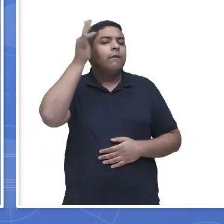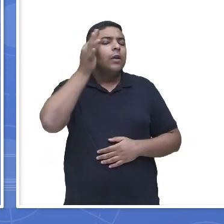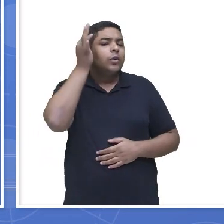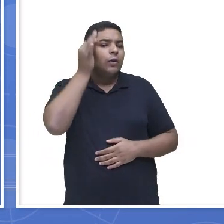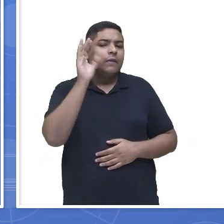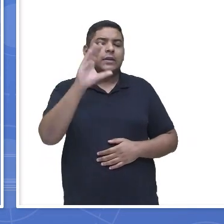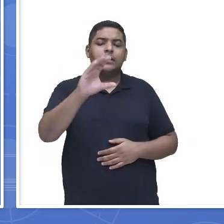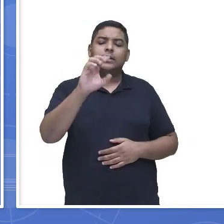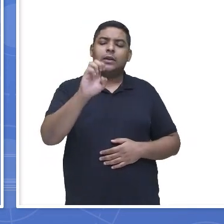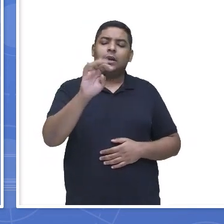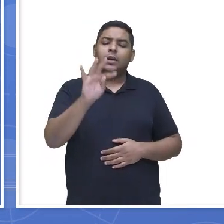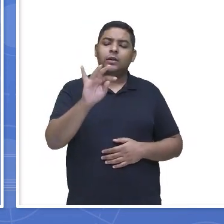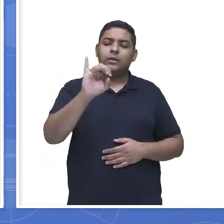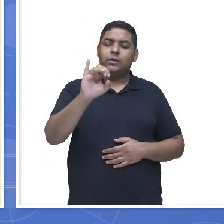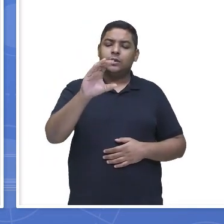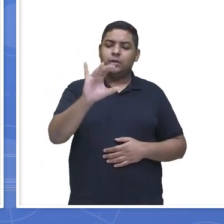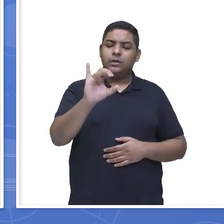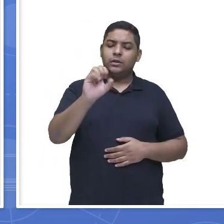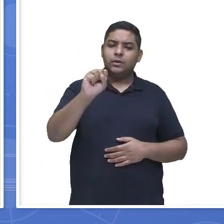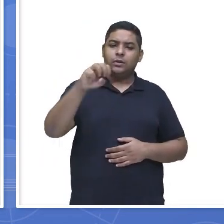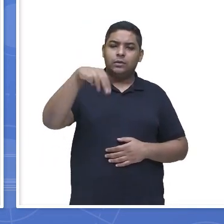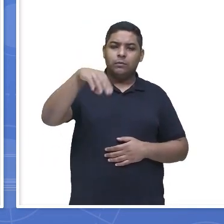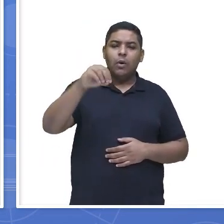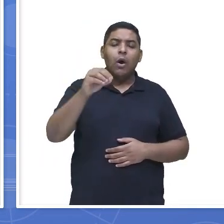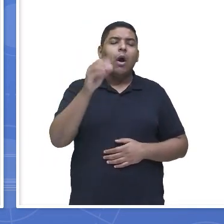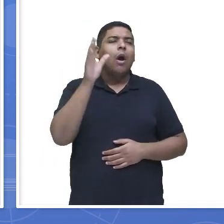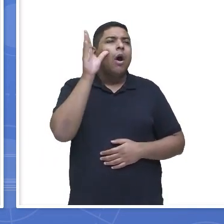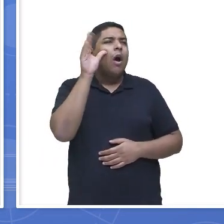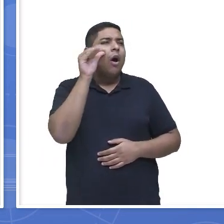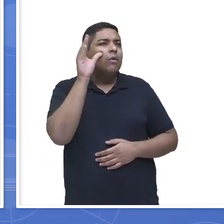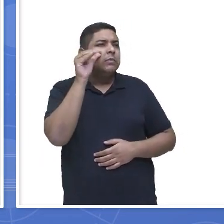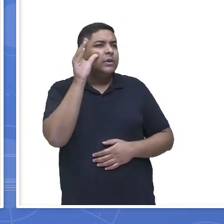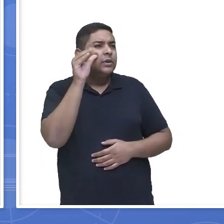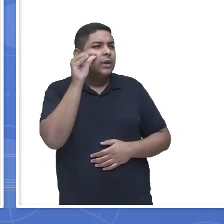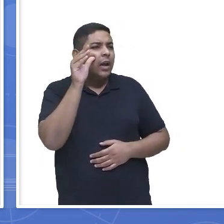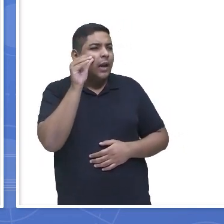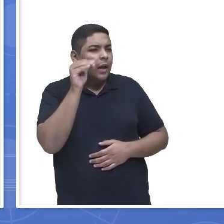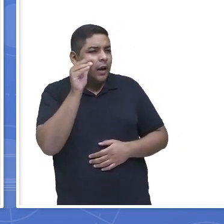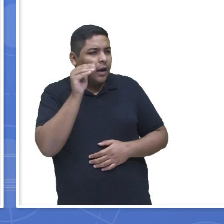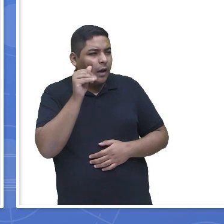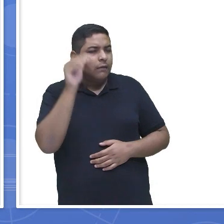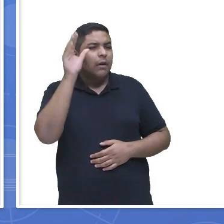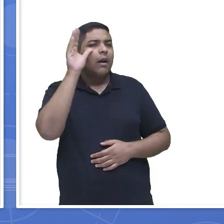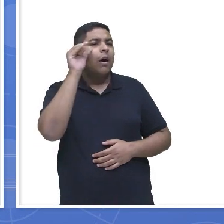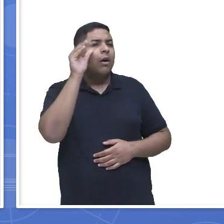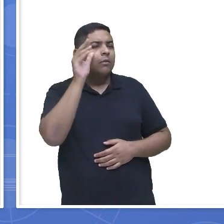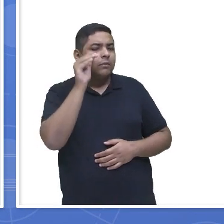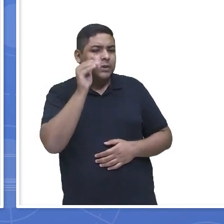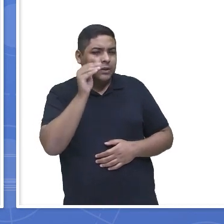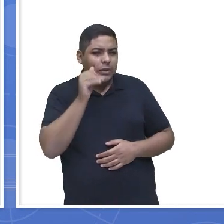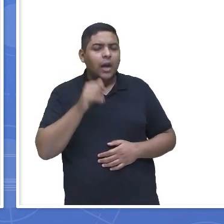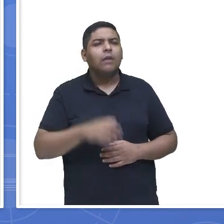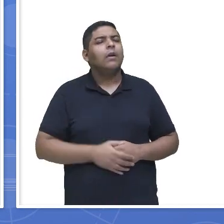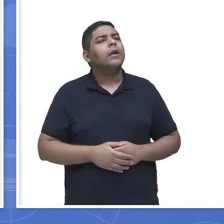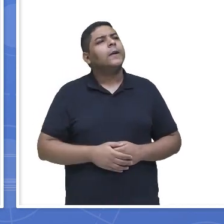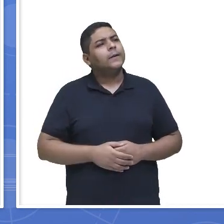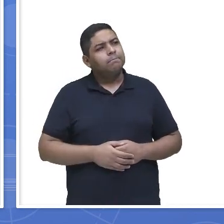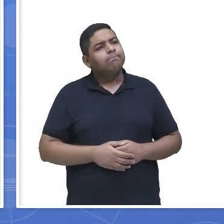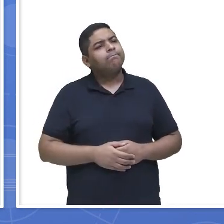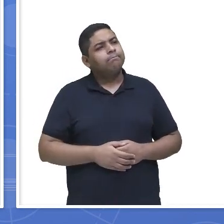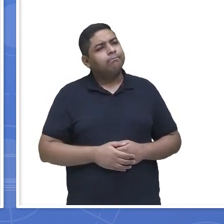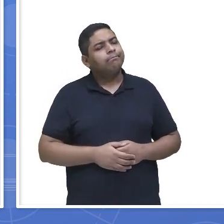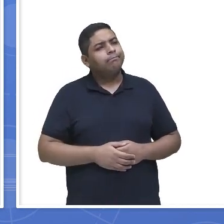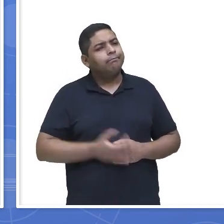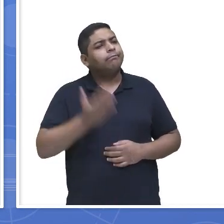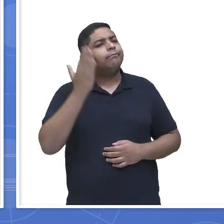chamada ceticismo, ela observa tudo, tá? Ela considera tudo, olha só,